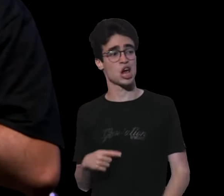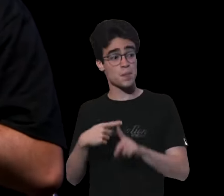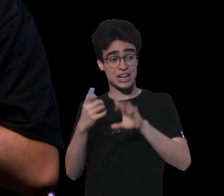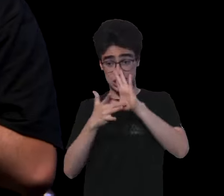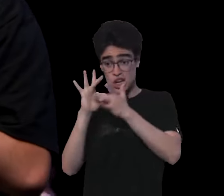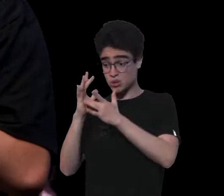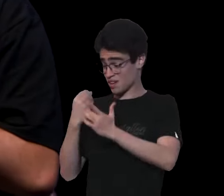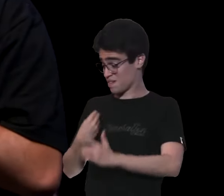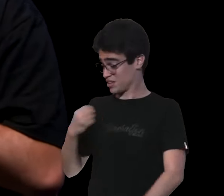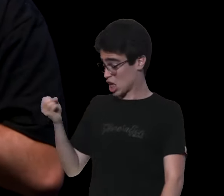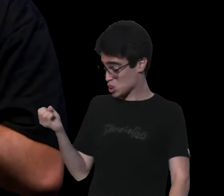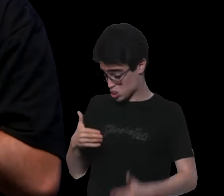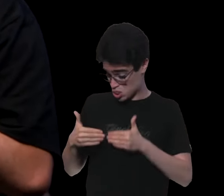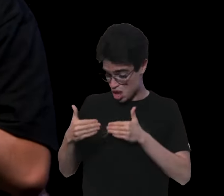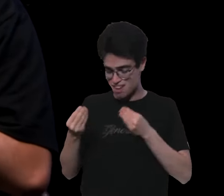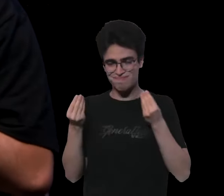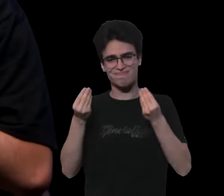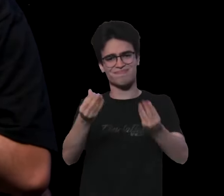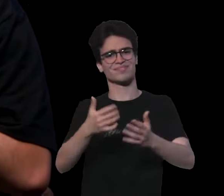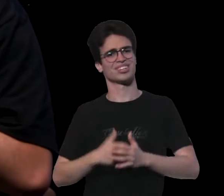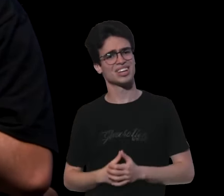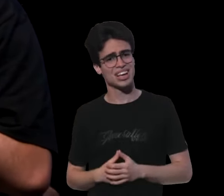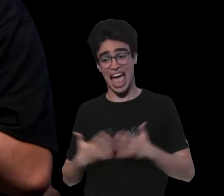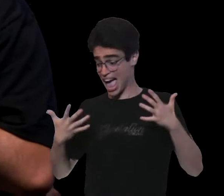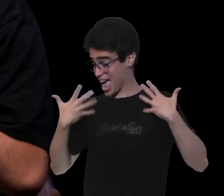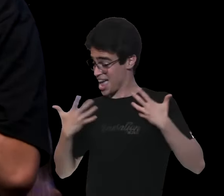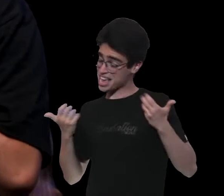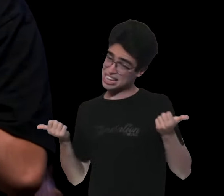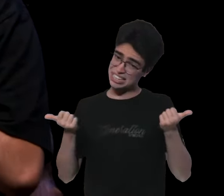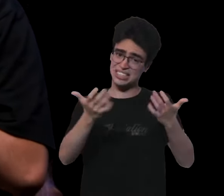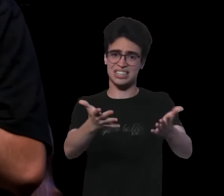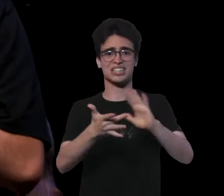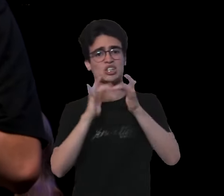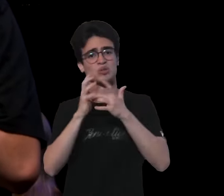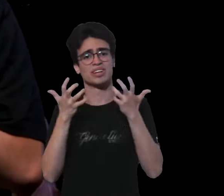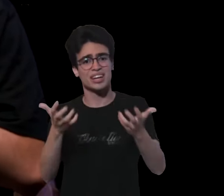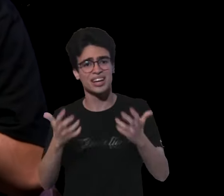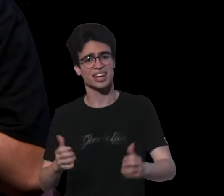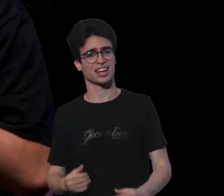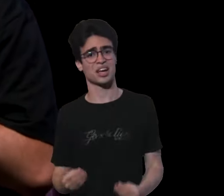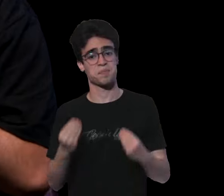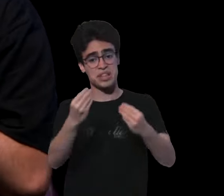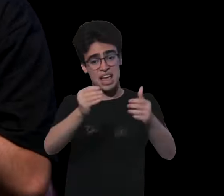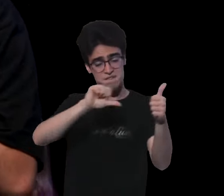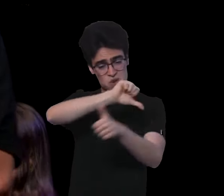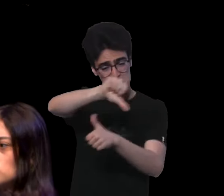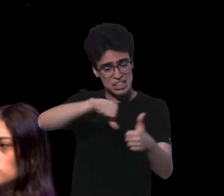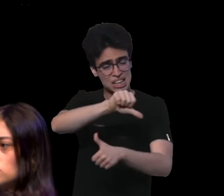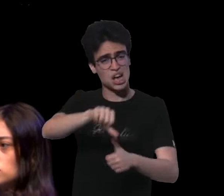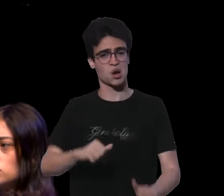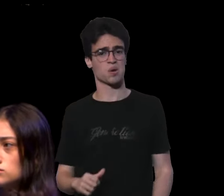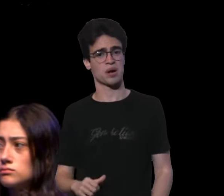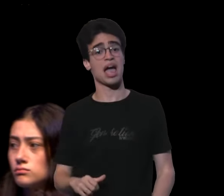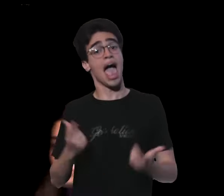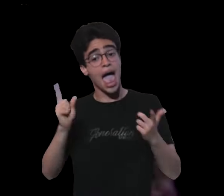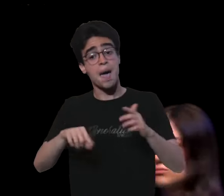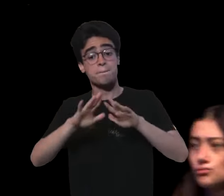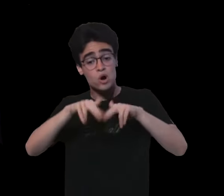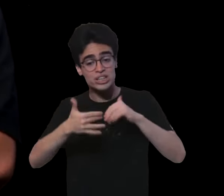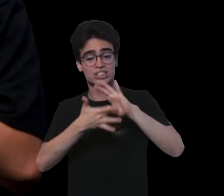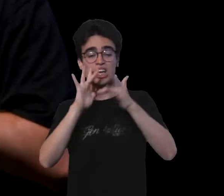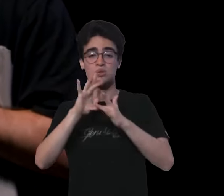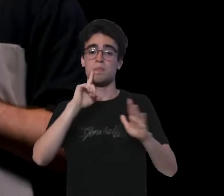nova. Ele quer levar essa alegria para dentro do seu coração, te transformar numa nova pessoa. É por isso que Jesus morreu na cruz. Eu e